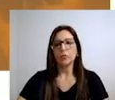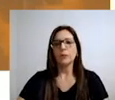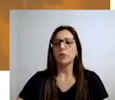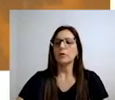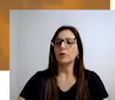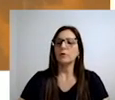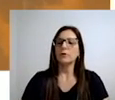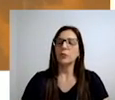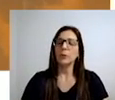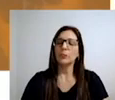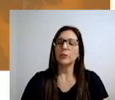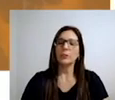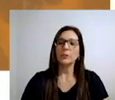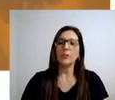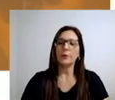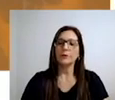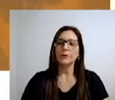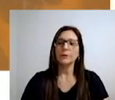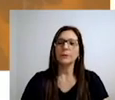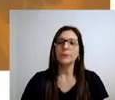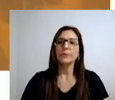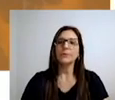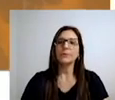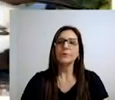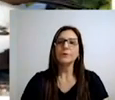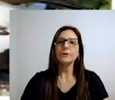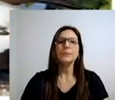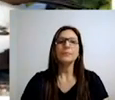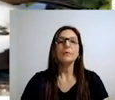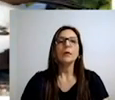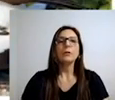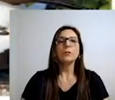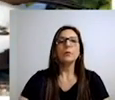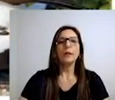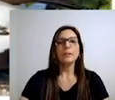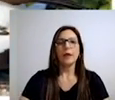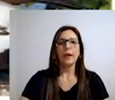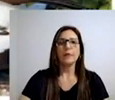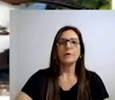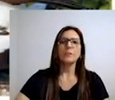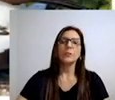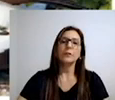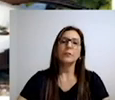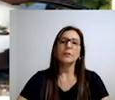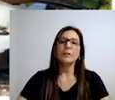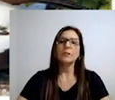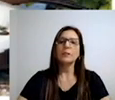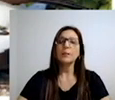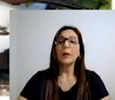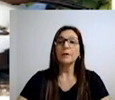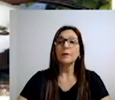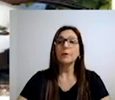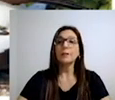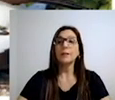Isso é o ciclo de reprodução do sapo. Nos ambientes terrestres foram favorecidos